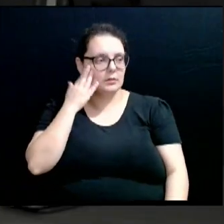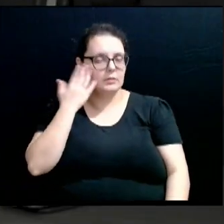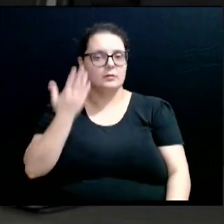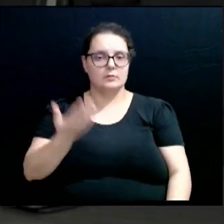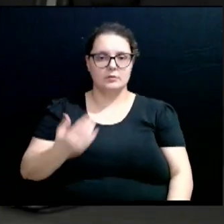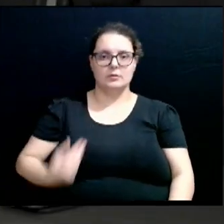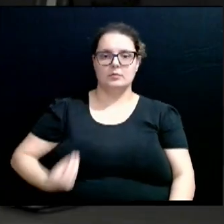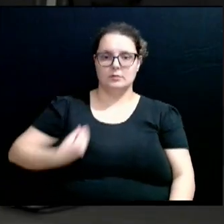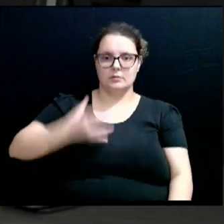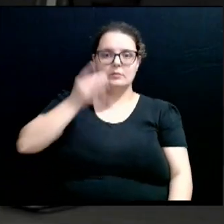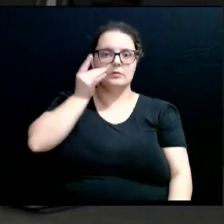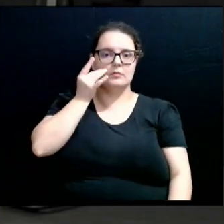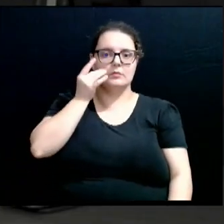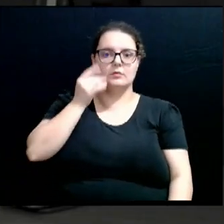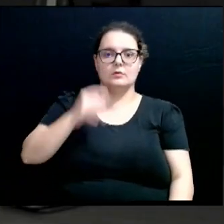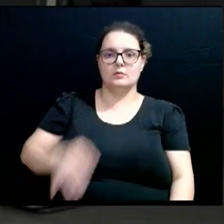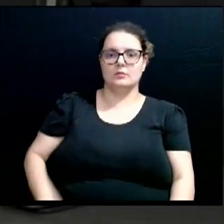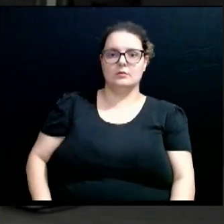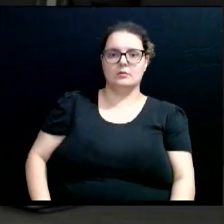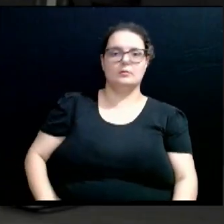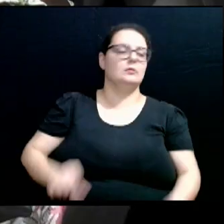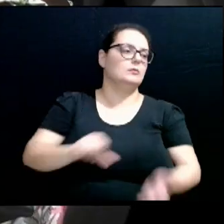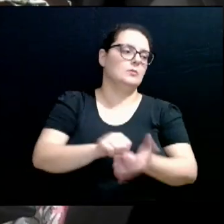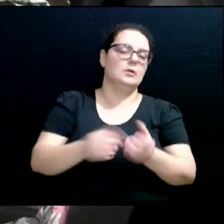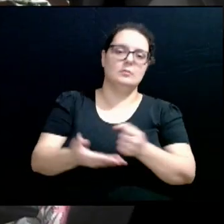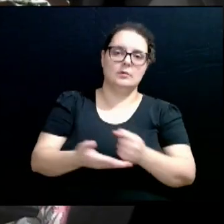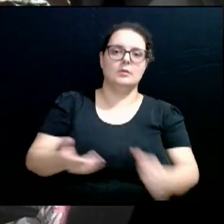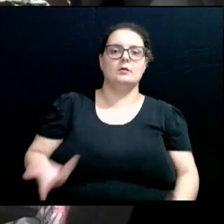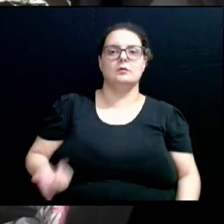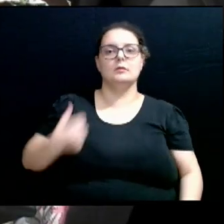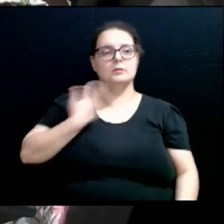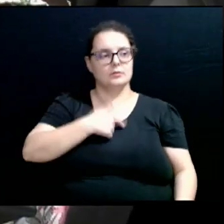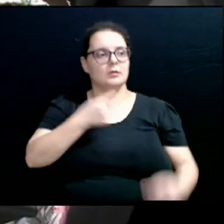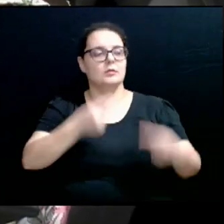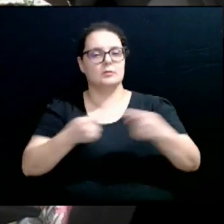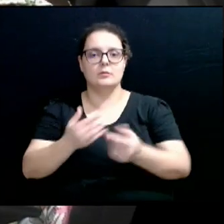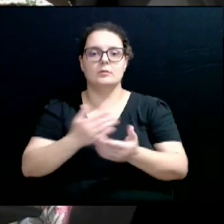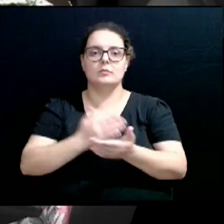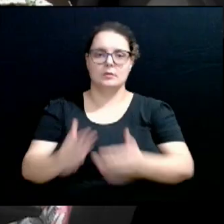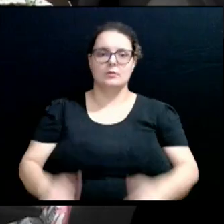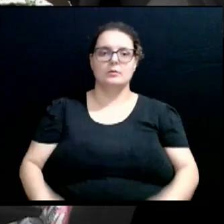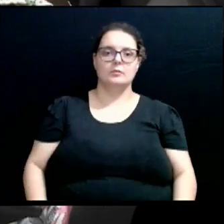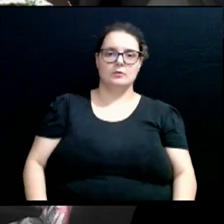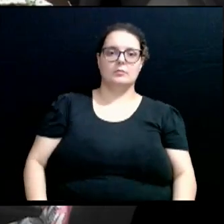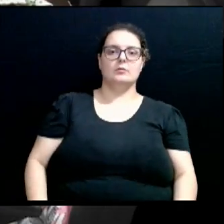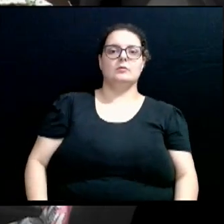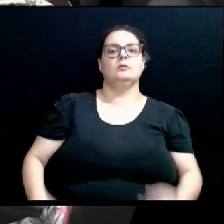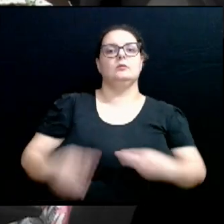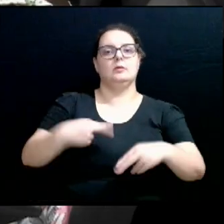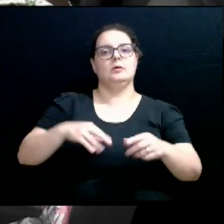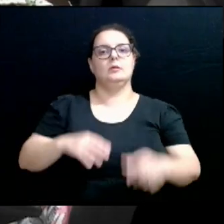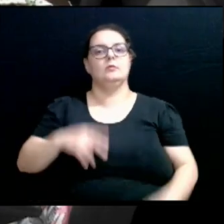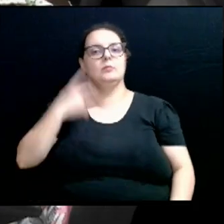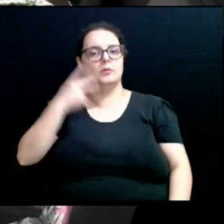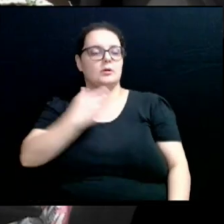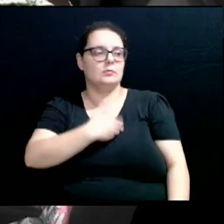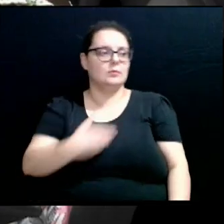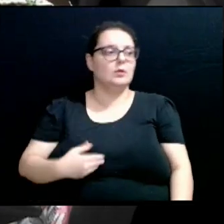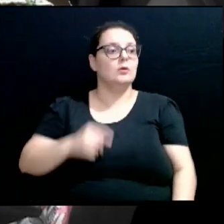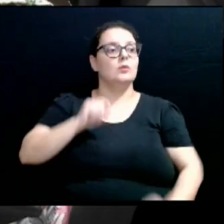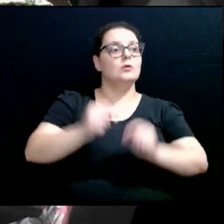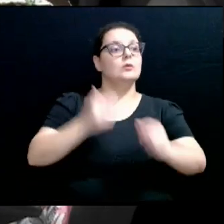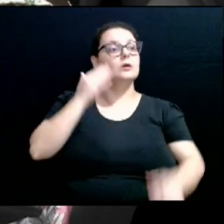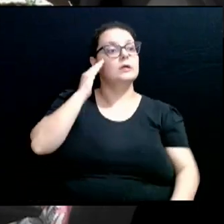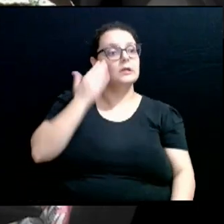de decisão é mínima, só como nós já discutimos inicialmente. Então, em termos de política pública, o que você entende que ainda